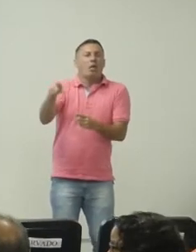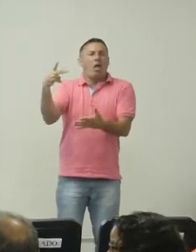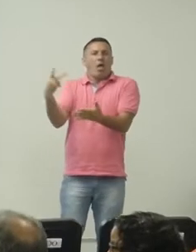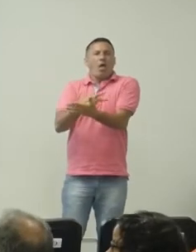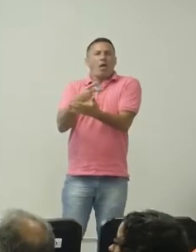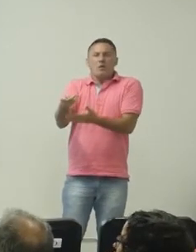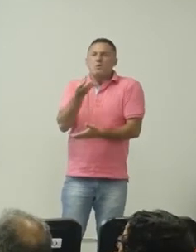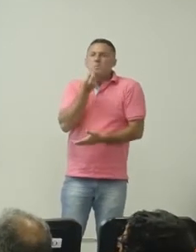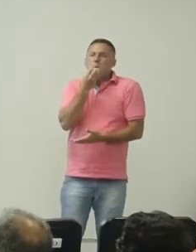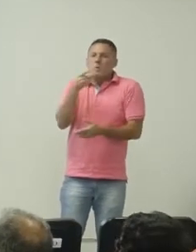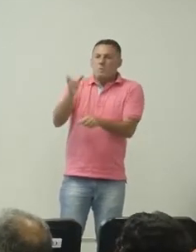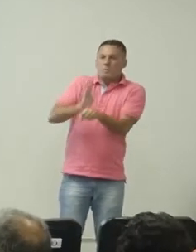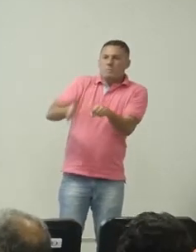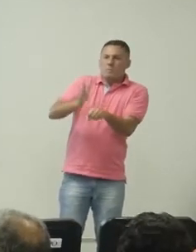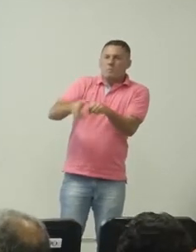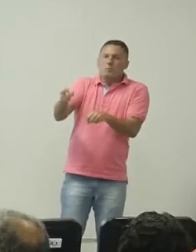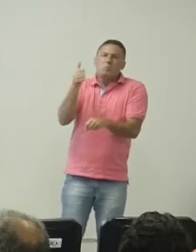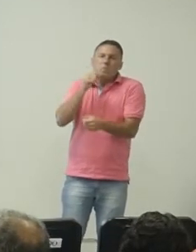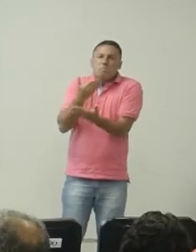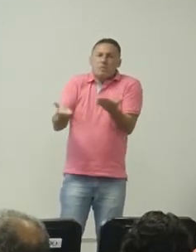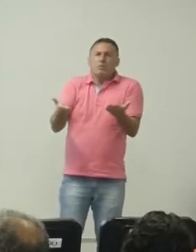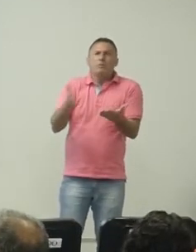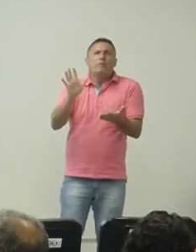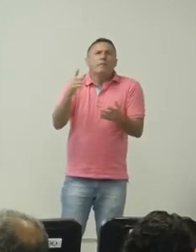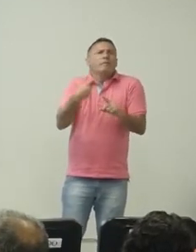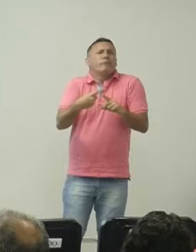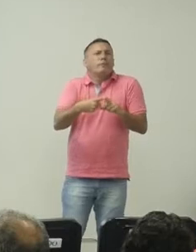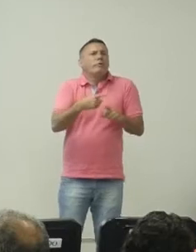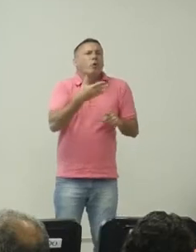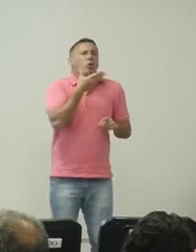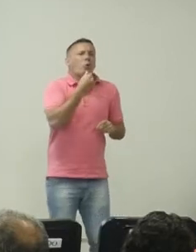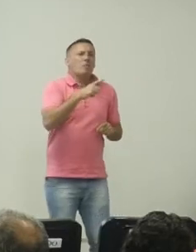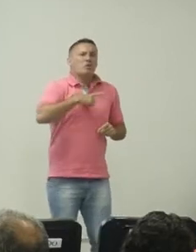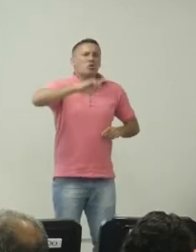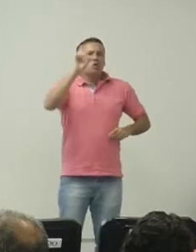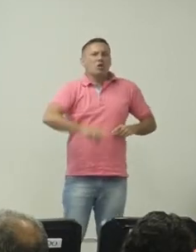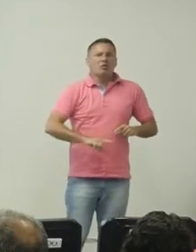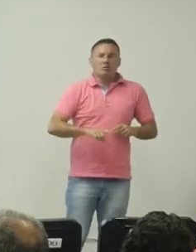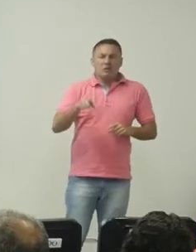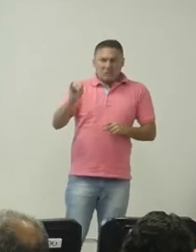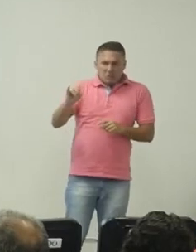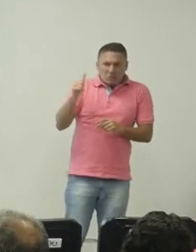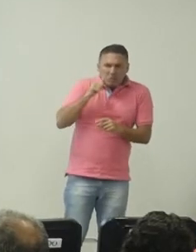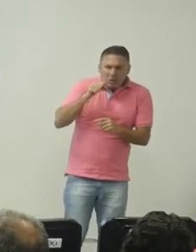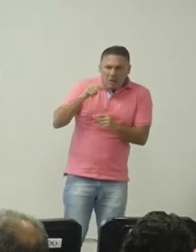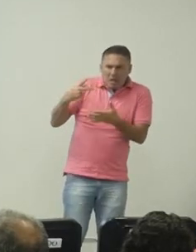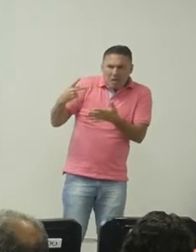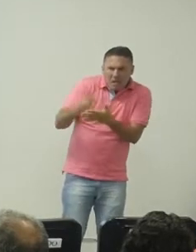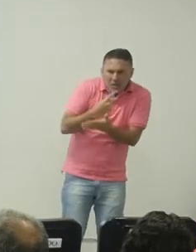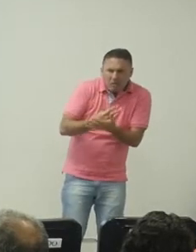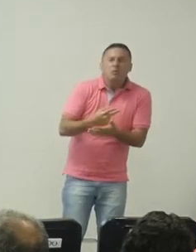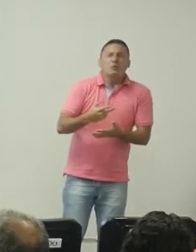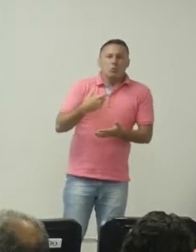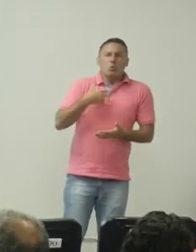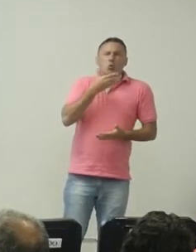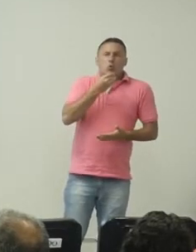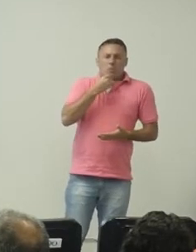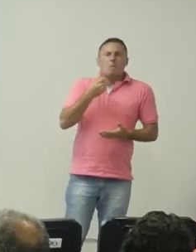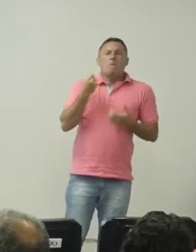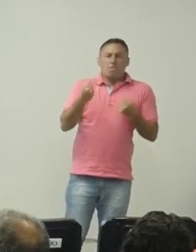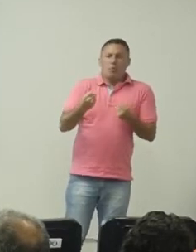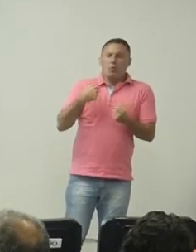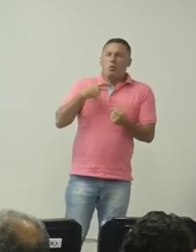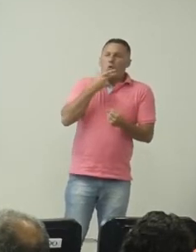O direito, durante muito tempo, respaldou essa violência, dizendo, né, que os homens agiam sobre